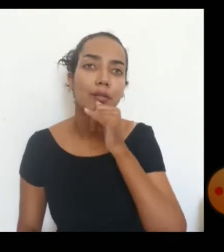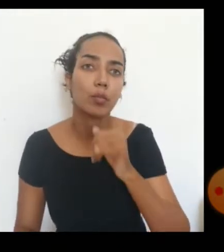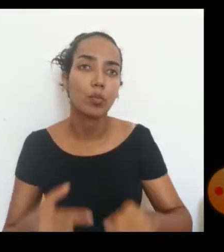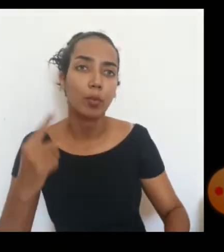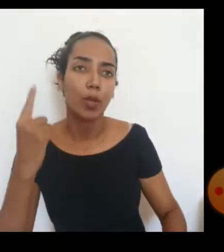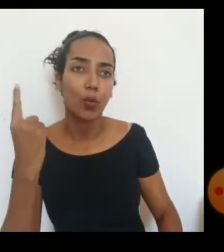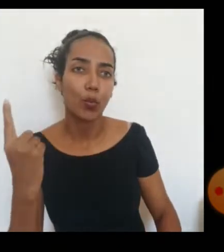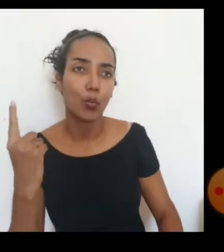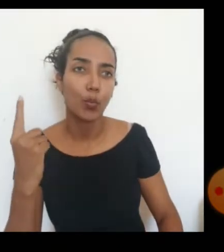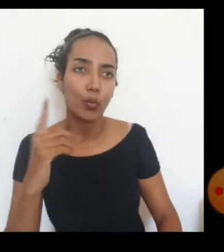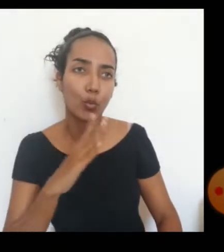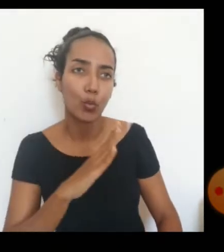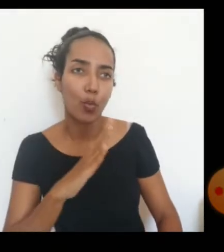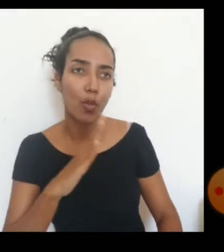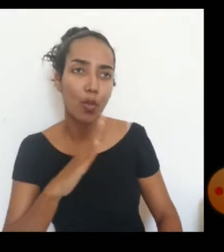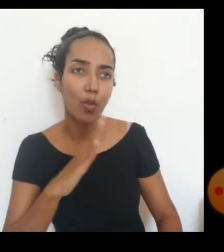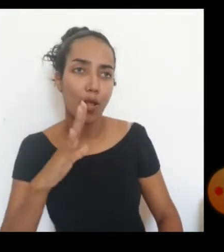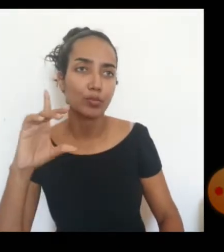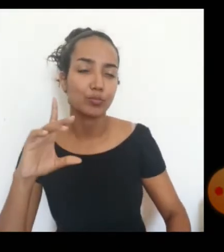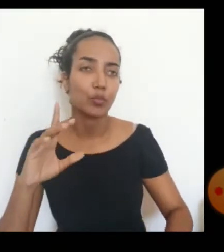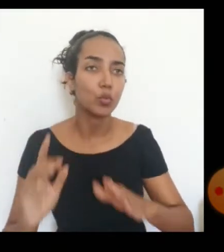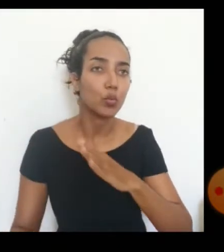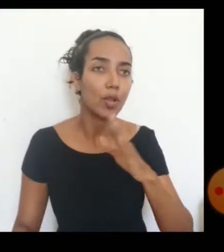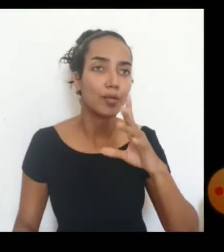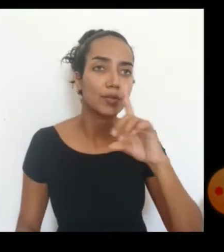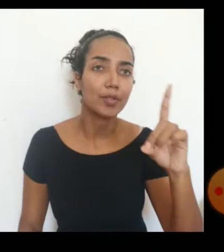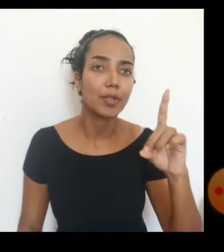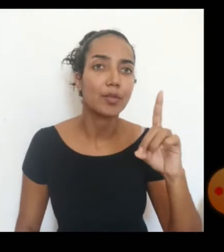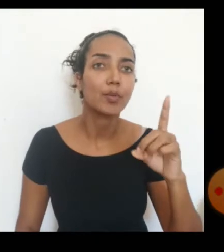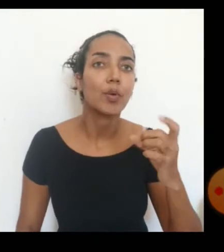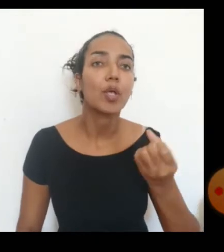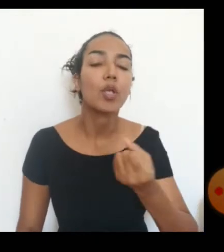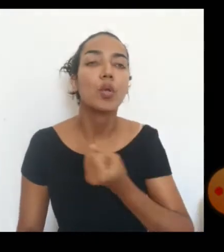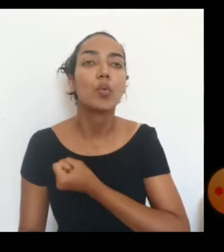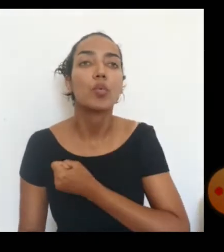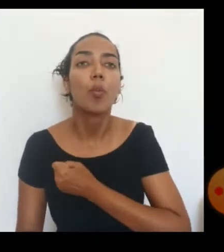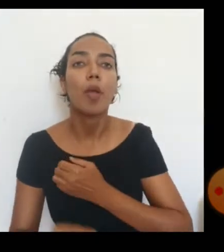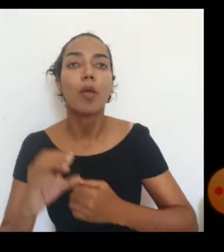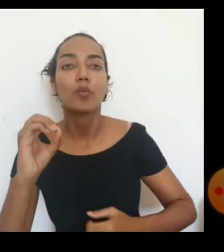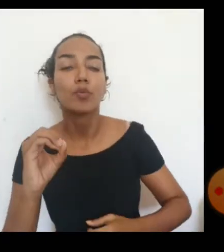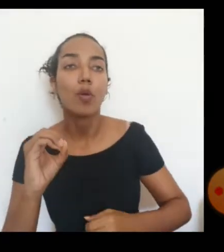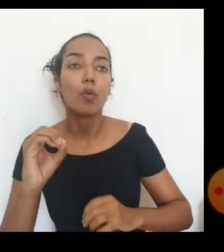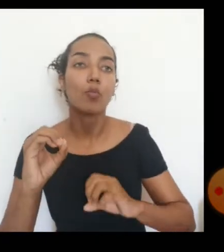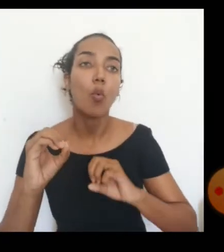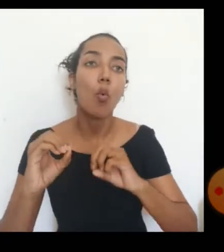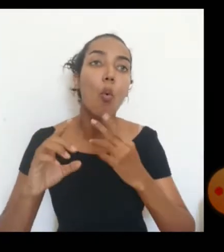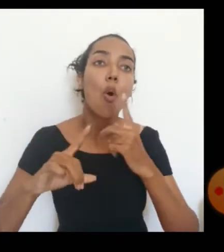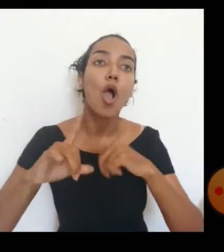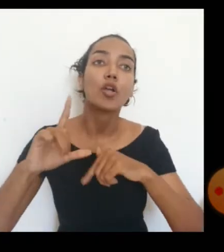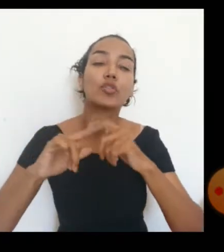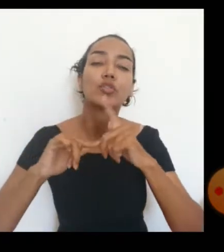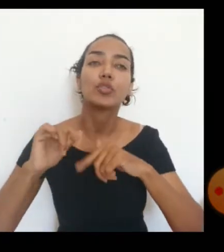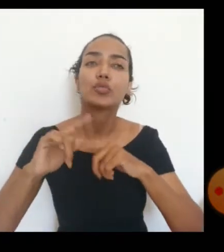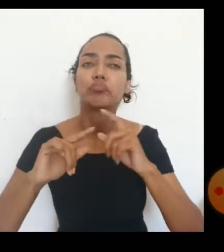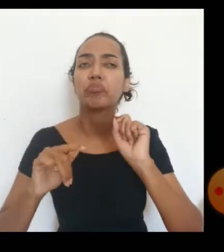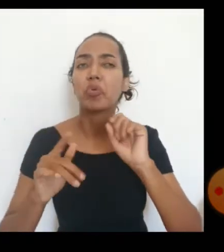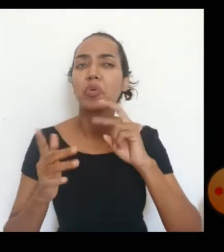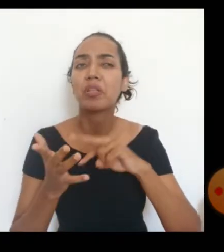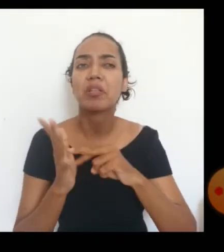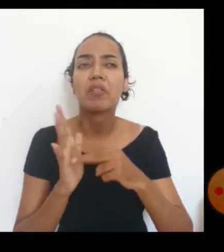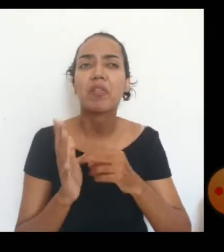aqui, um intervalo 0 ou asterisco. O que é que isso aí significa? Significa basicamente o seguinte: eu